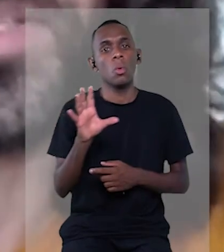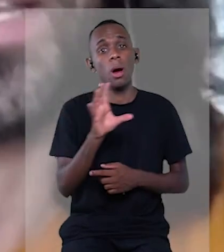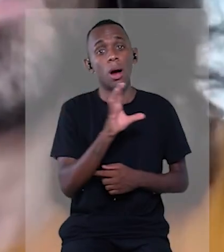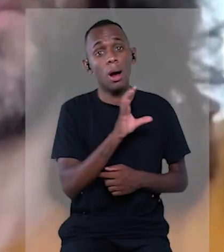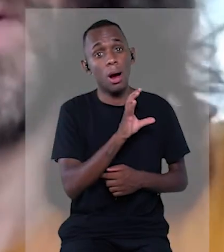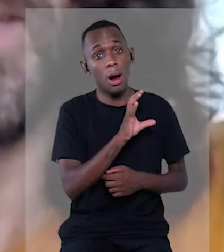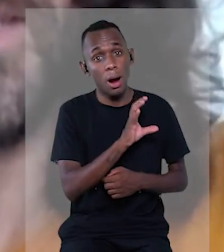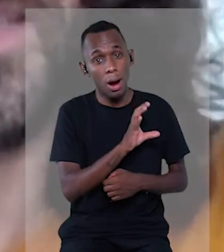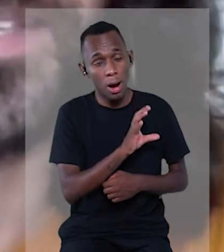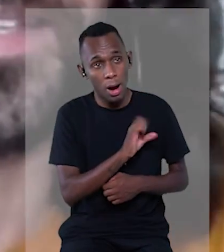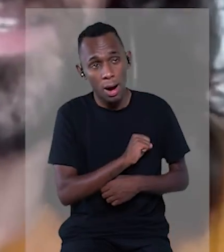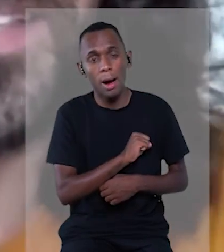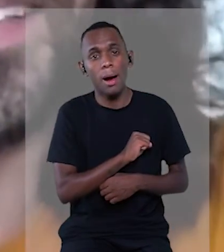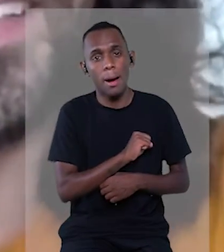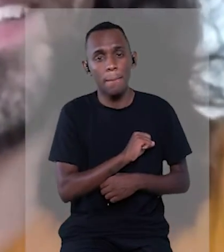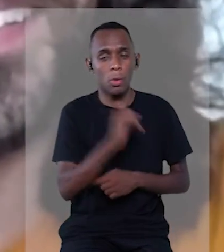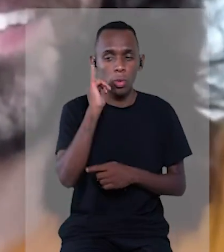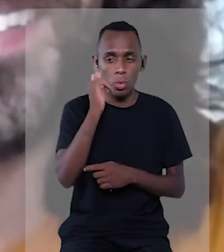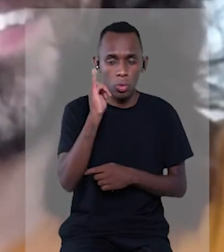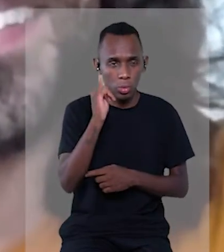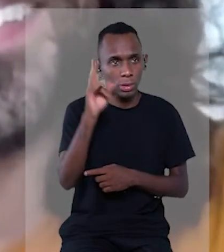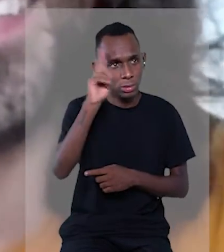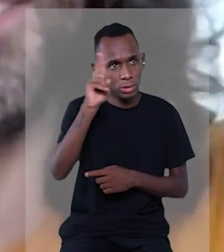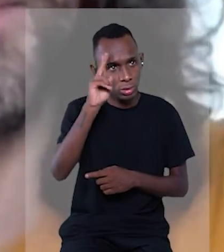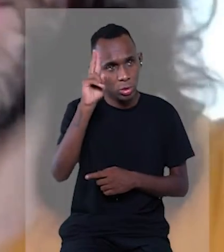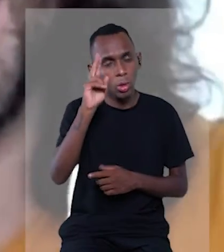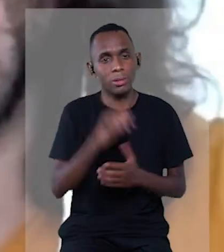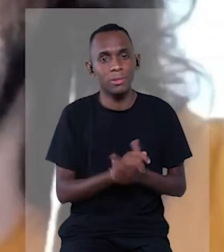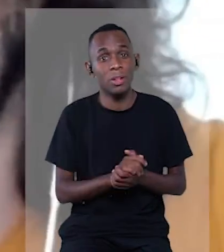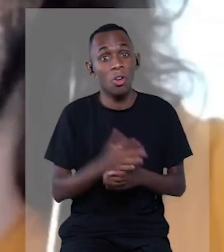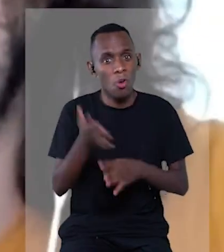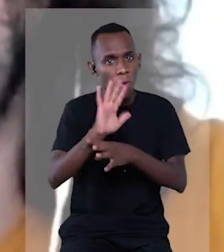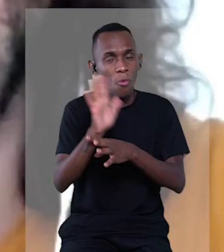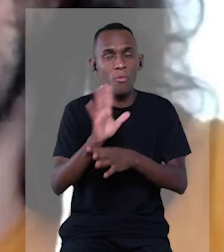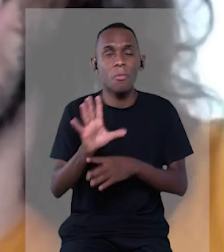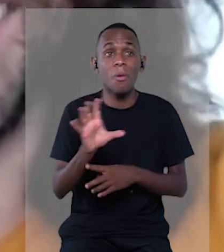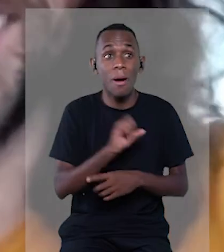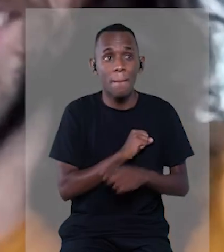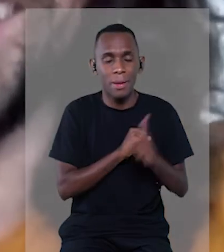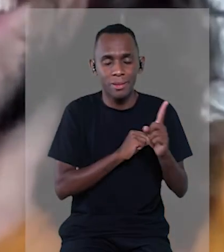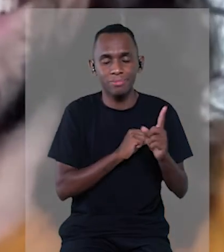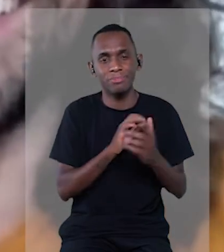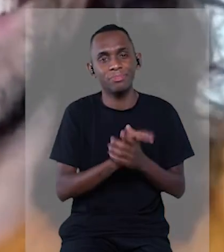Eu amo contar histórias. Achei o roteiro maravilhoso. Do Selvagem?